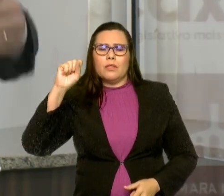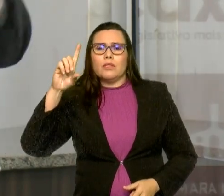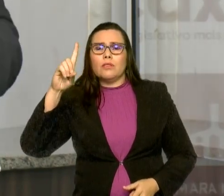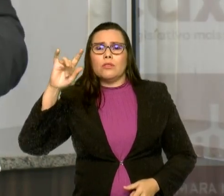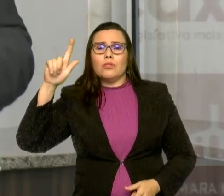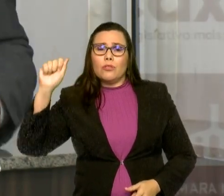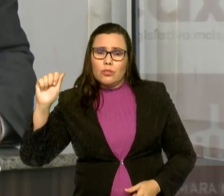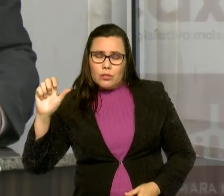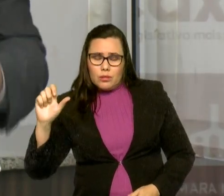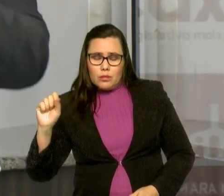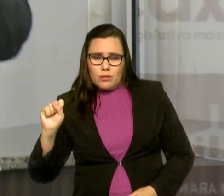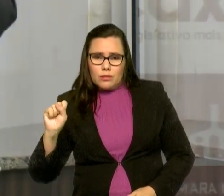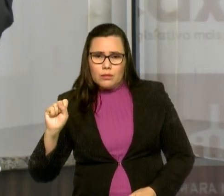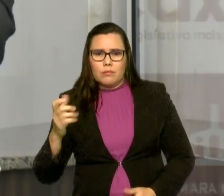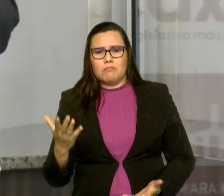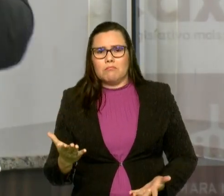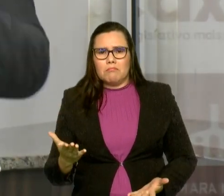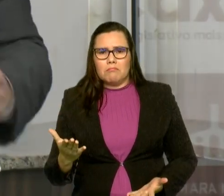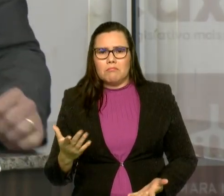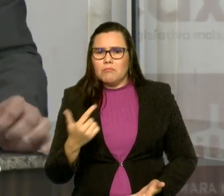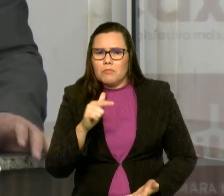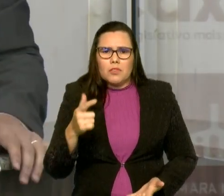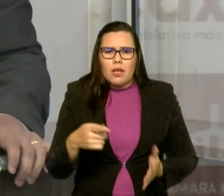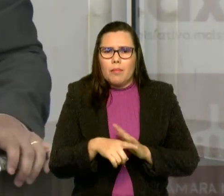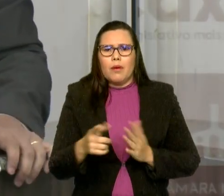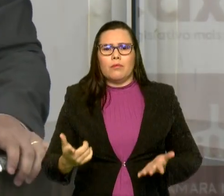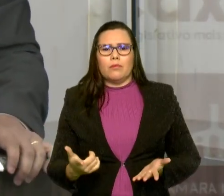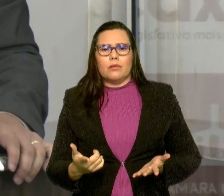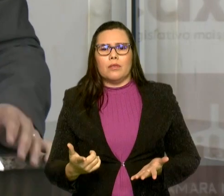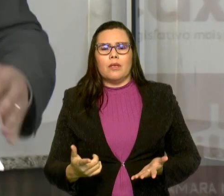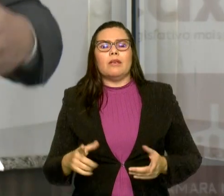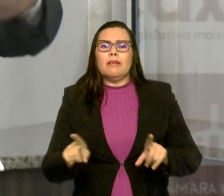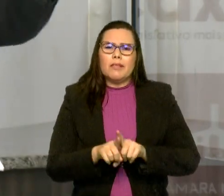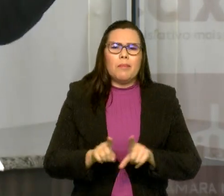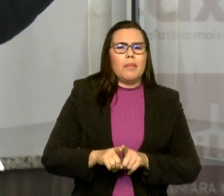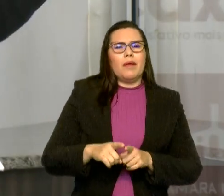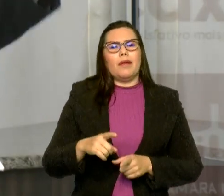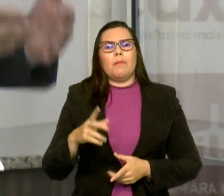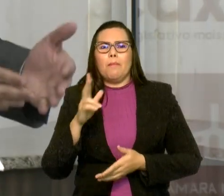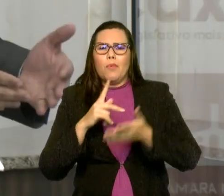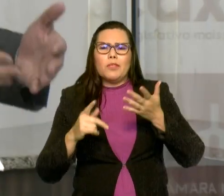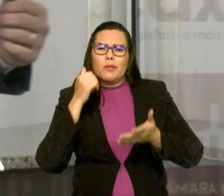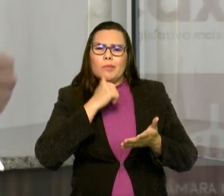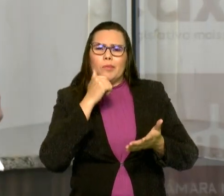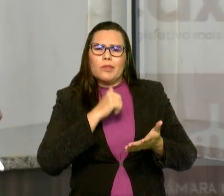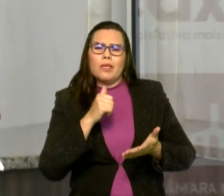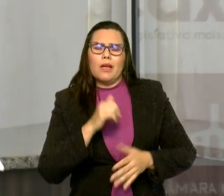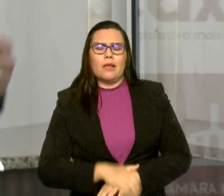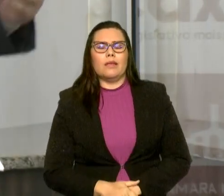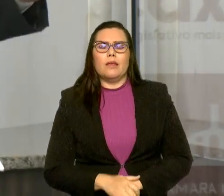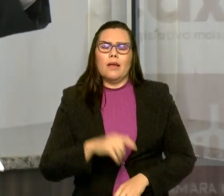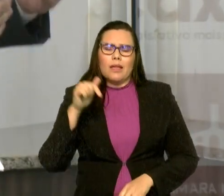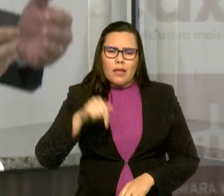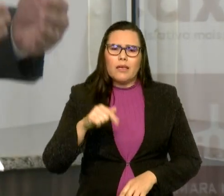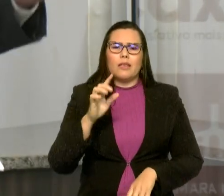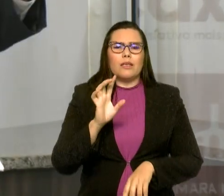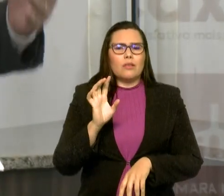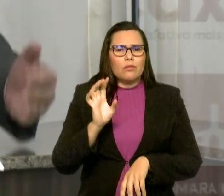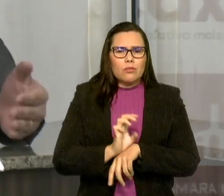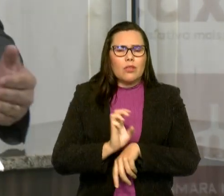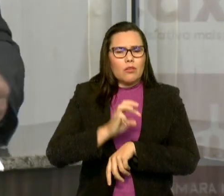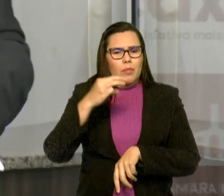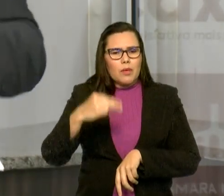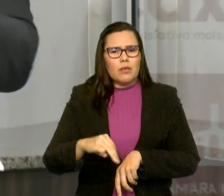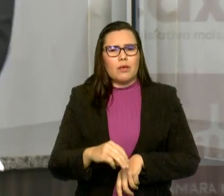romancista maranhense e que, portanto, dá destaque à sua obra? Por que não explorar a geografia do nosso estado? Imagina um